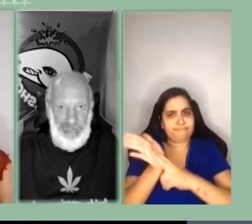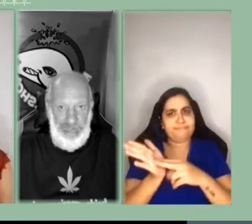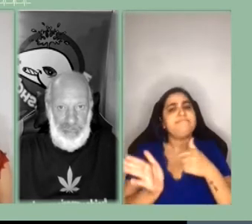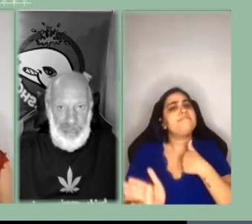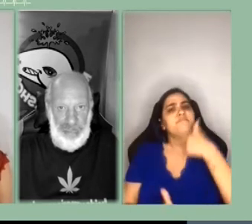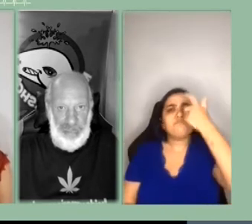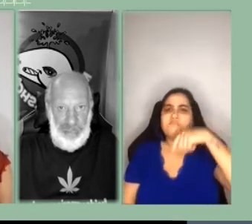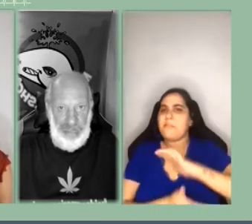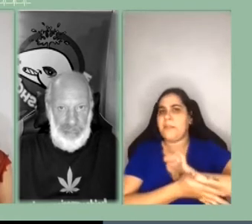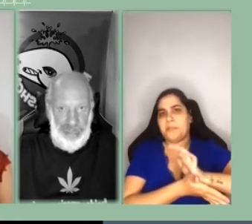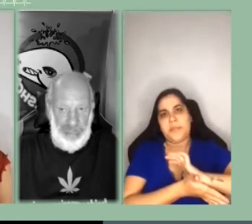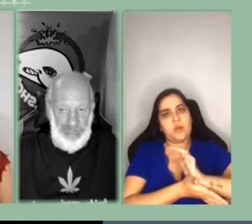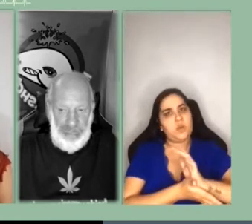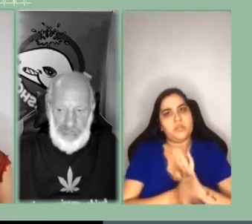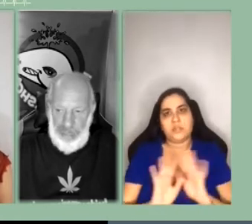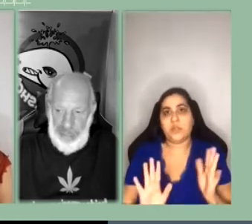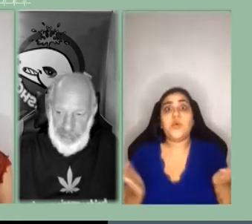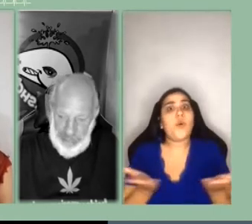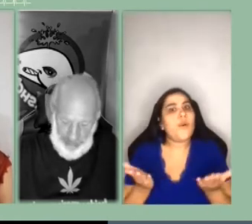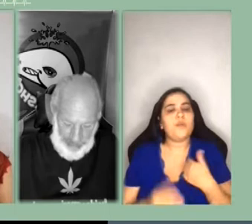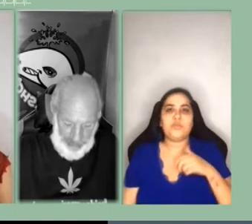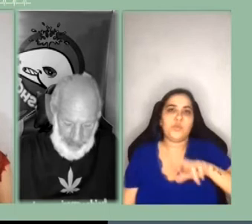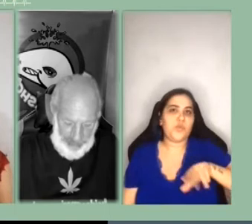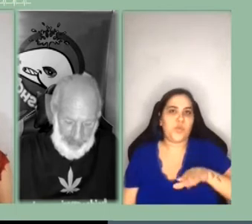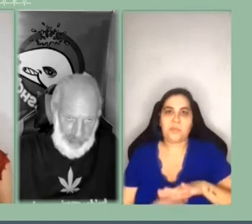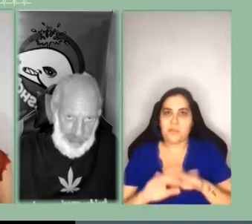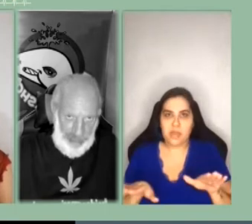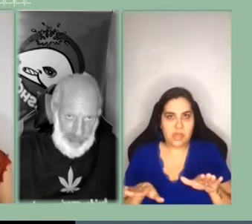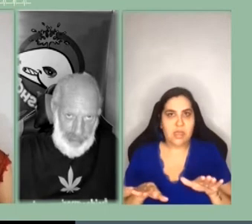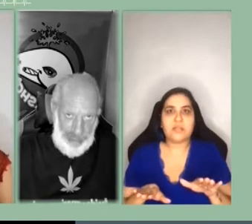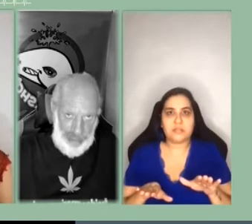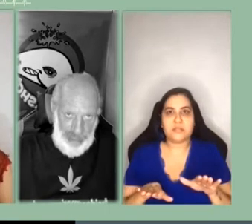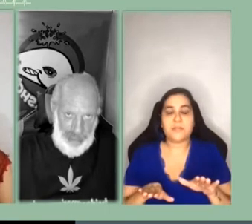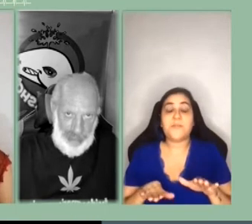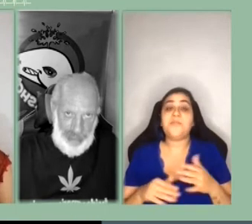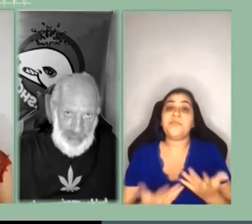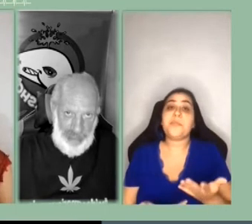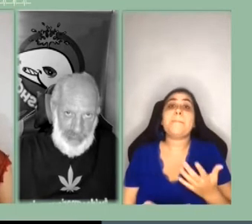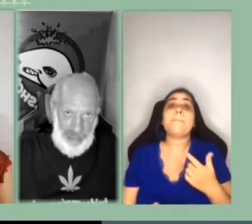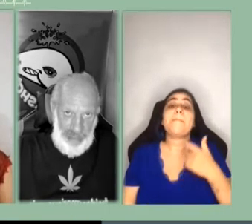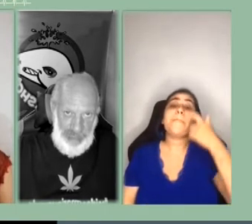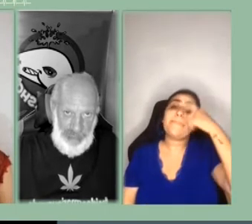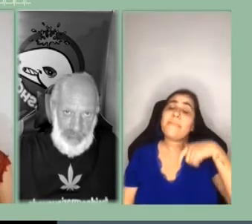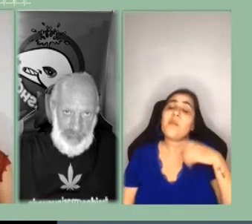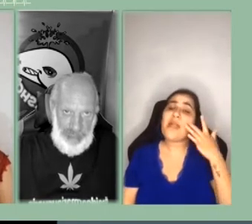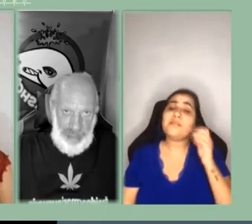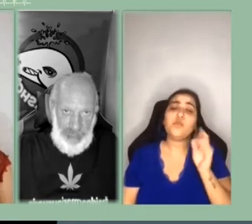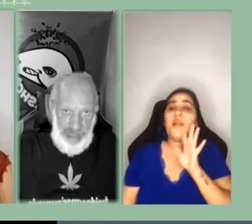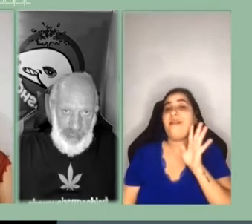extremamente preconceituosa. Hoje não sou mais, assim. E eu sou, assim, foi muito legal isso,